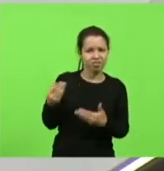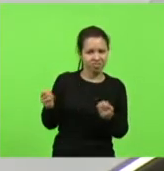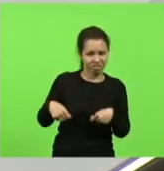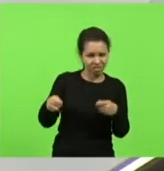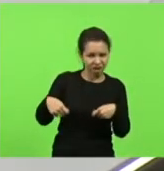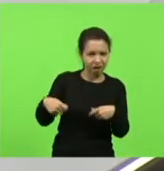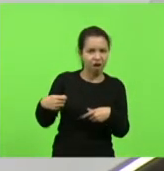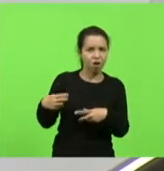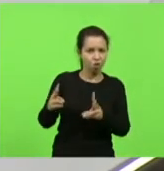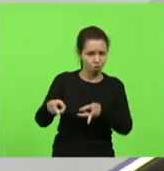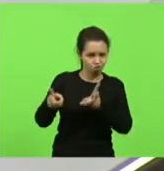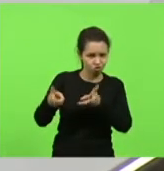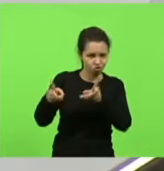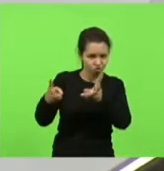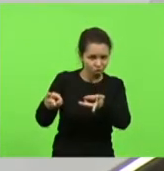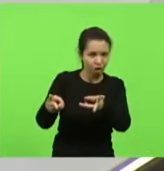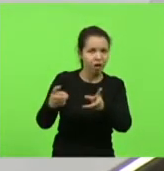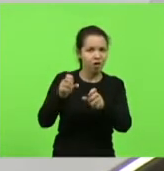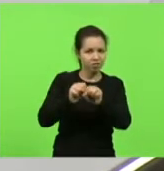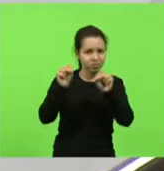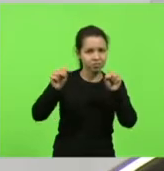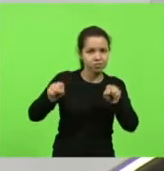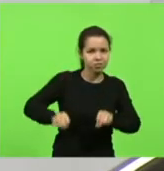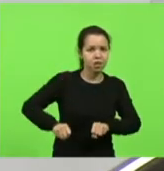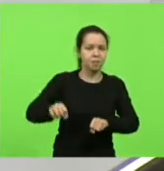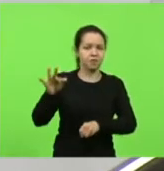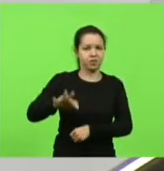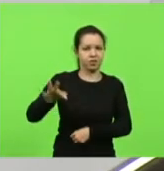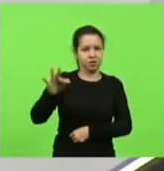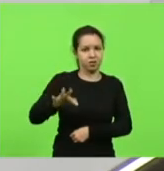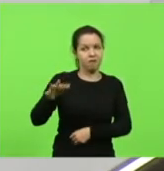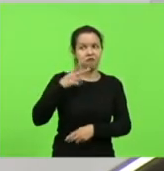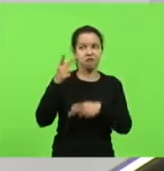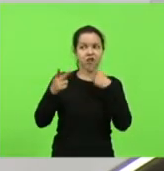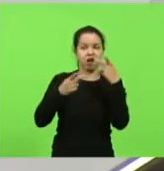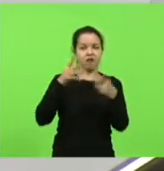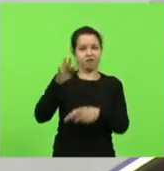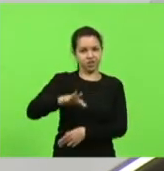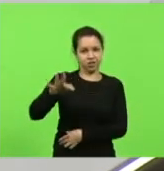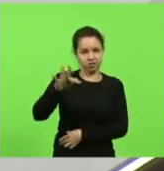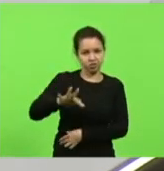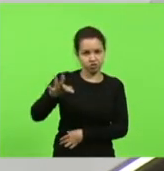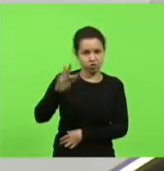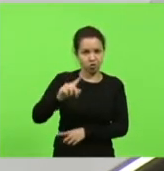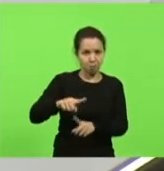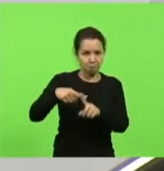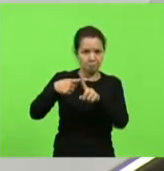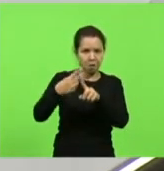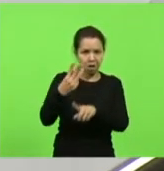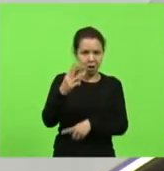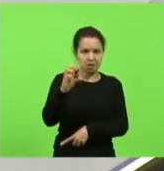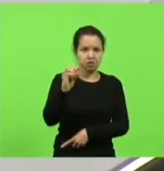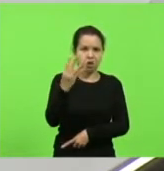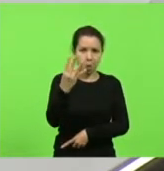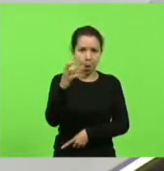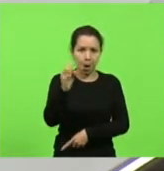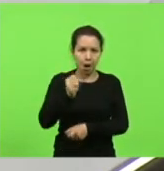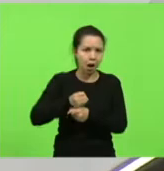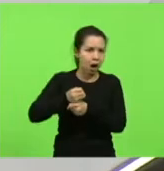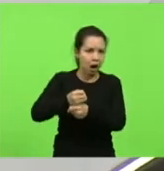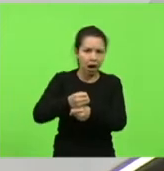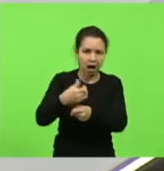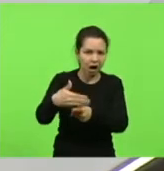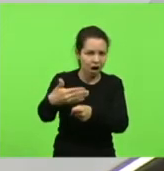vivendo nesse sistema federativo, dito federativo, por mais 30, 40, 50 anos. Não vai